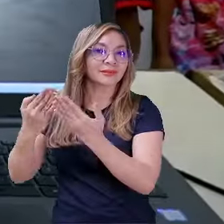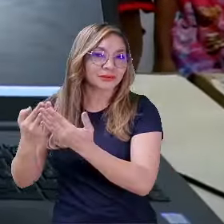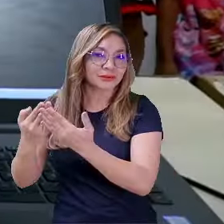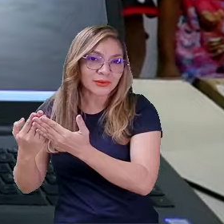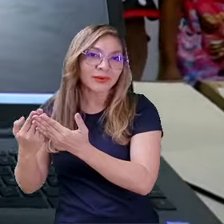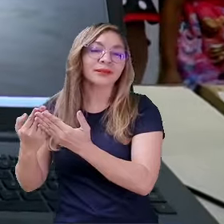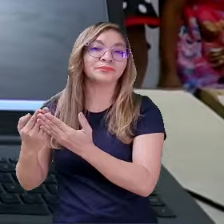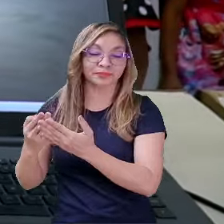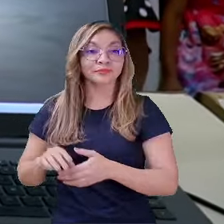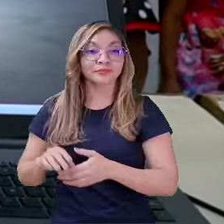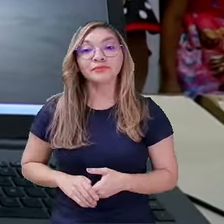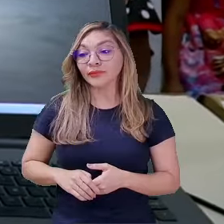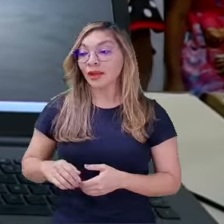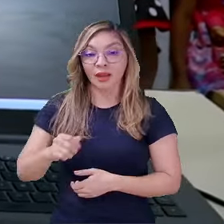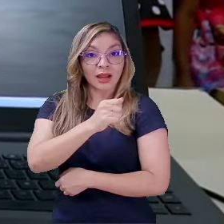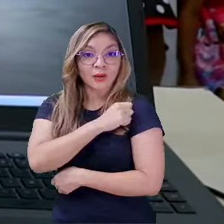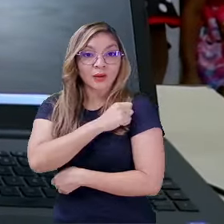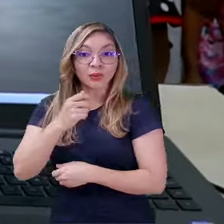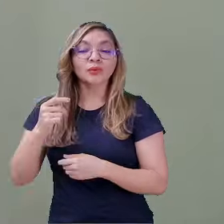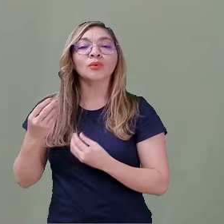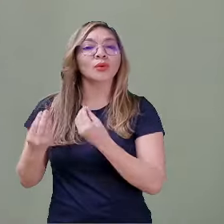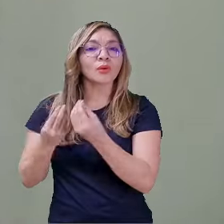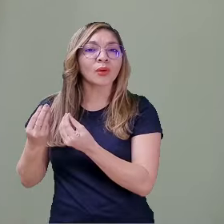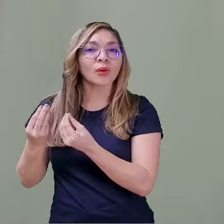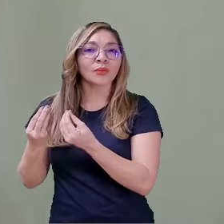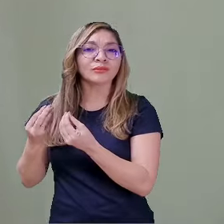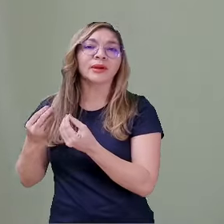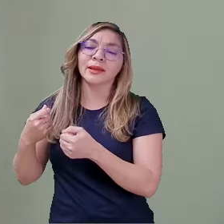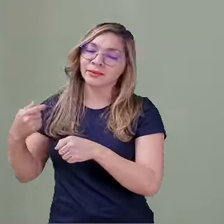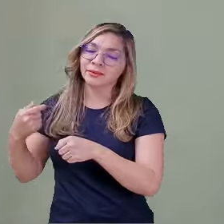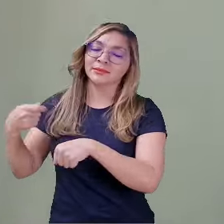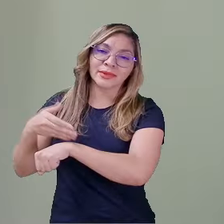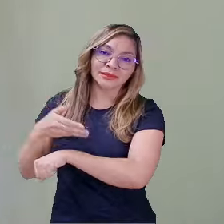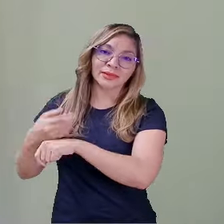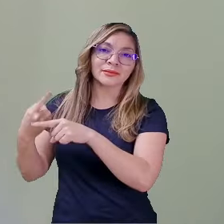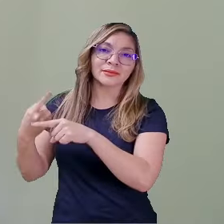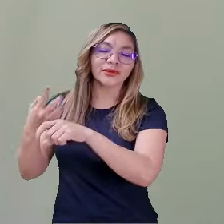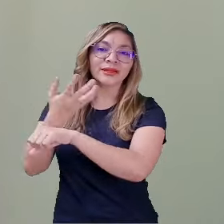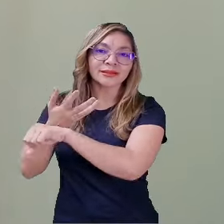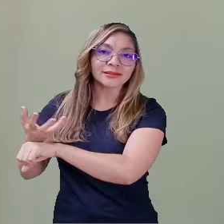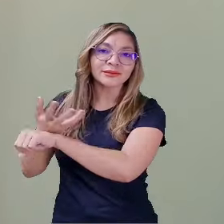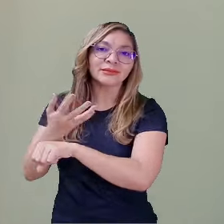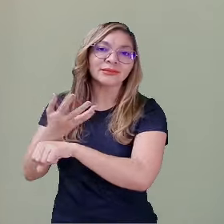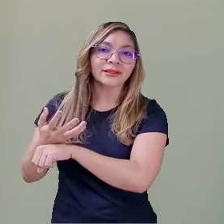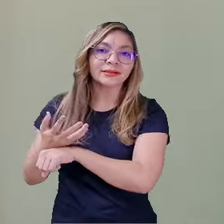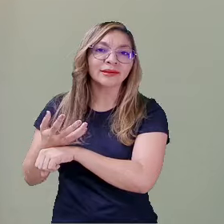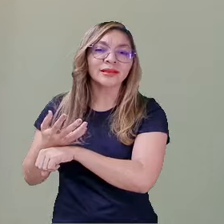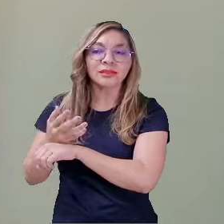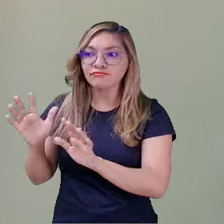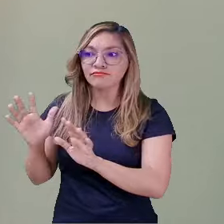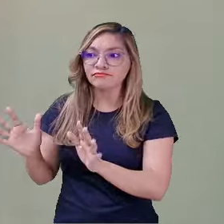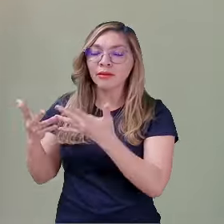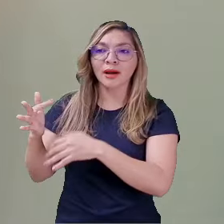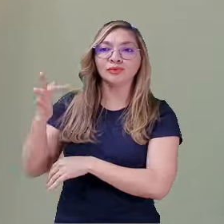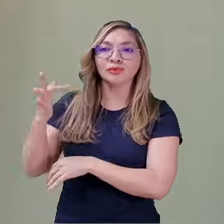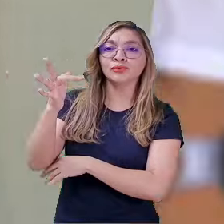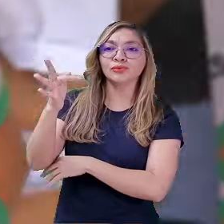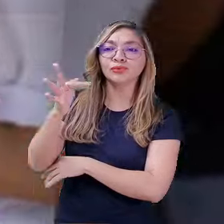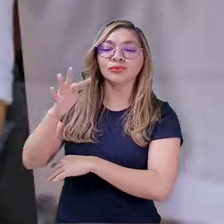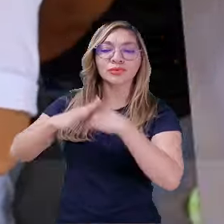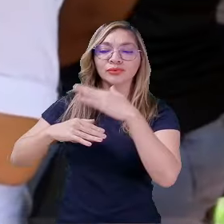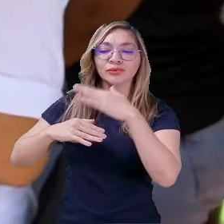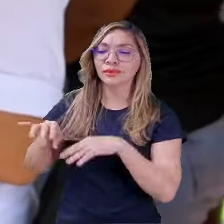visita dos alunos faz parte da disciplina curricular da instituição e desperta para o futuro profissional de cada estudante. Olha, é